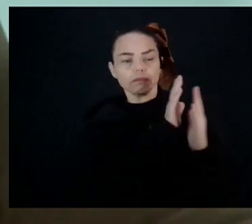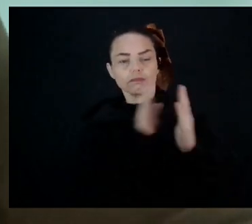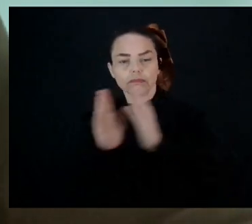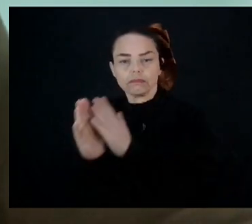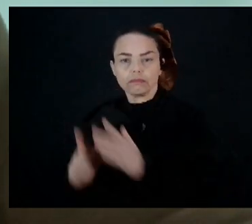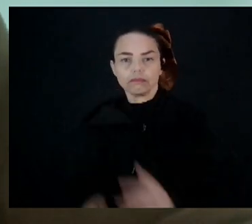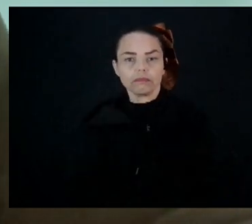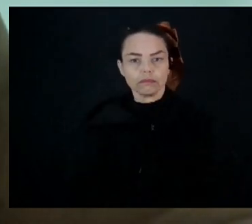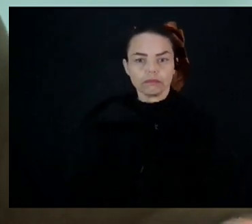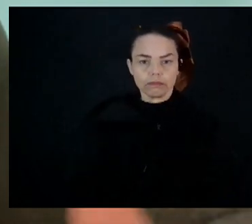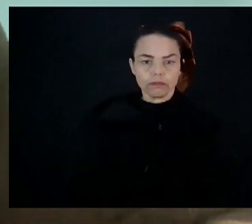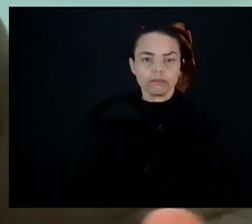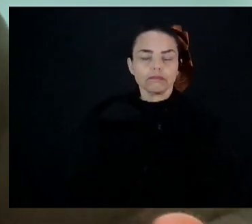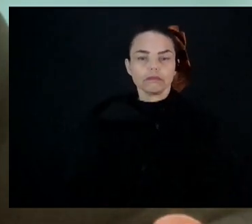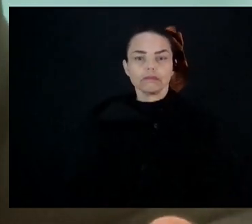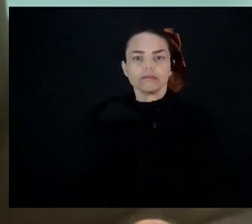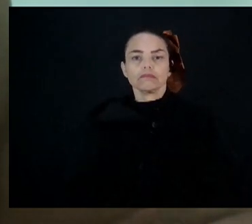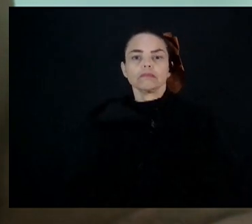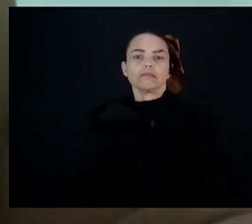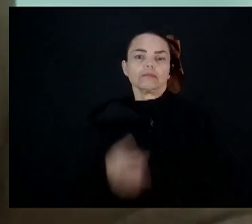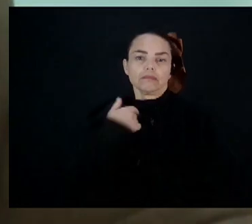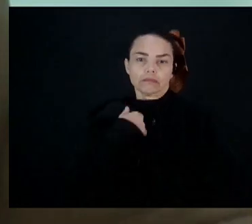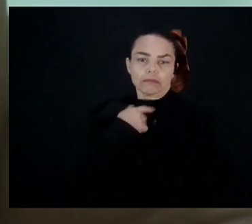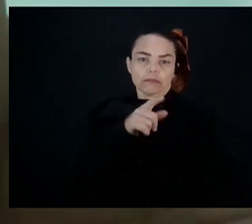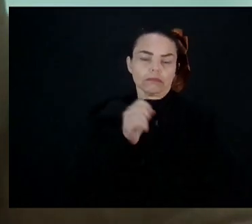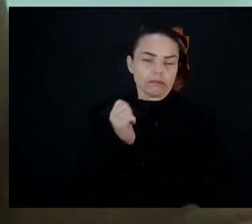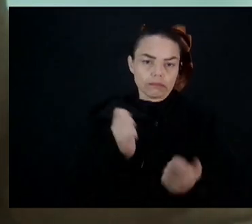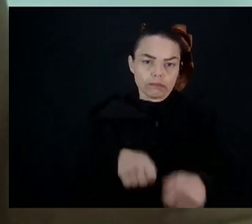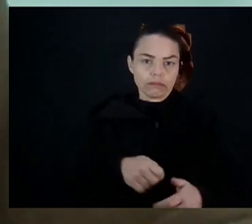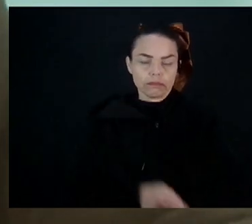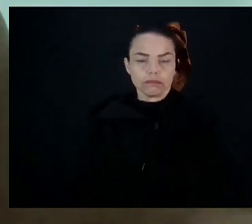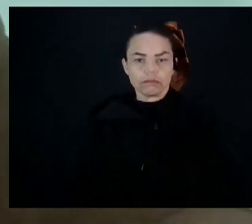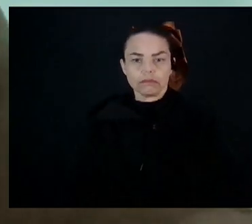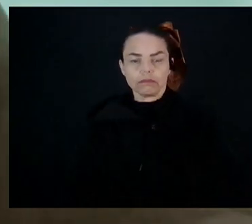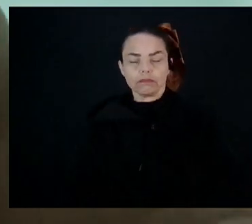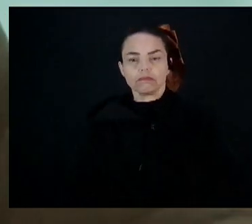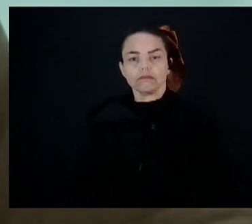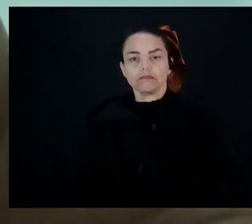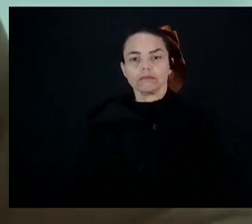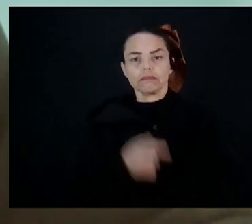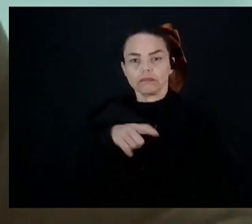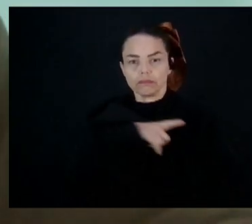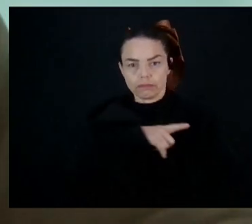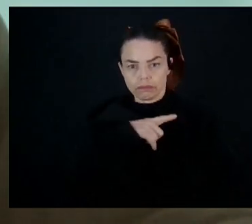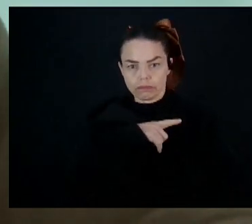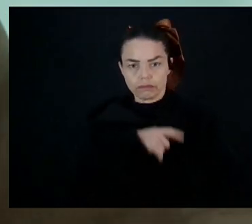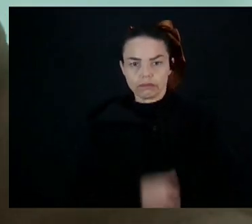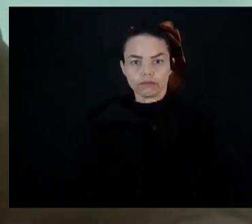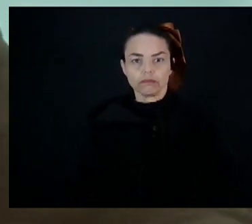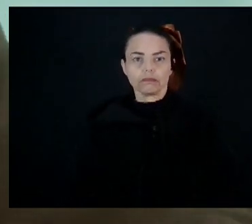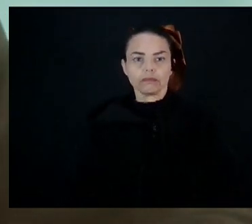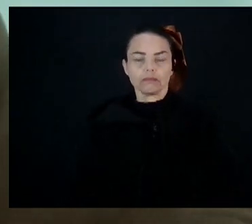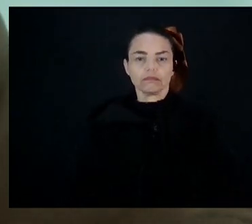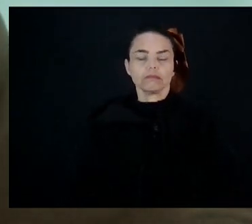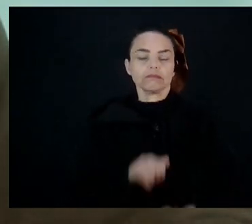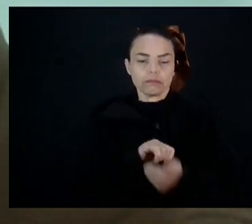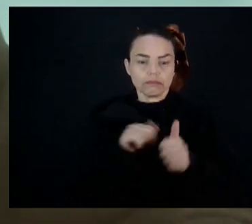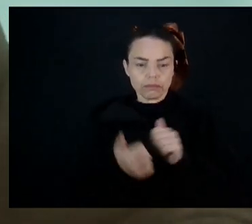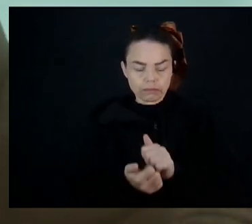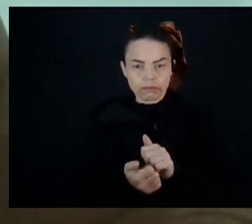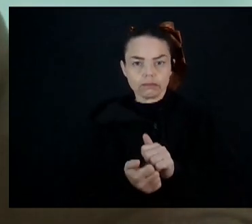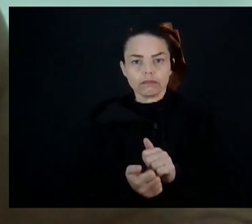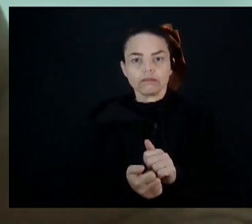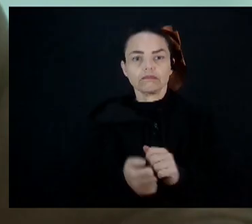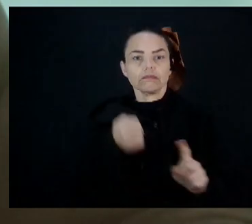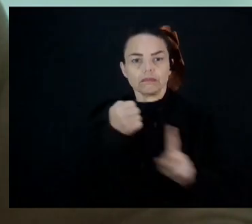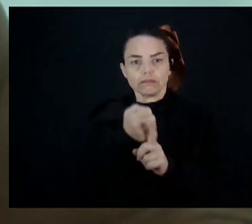um determinado tempo. E isso pode ser que na performance que eles têm para esporte, porque é de alto impacto,